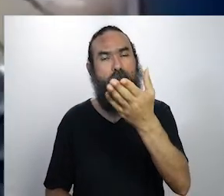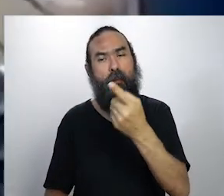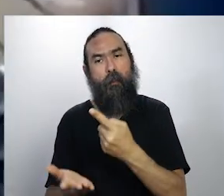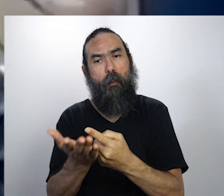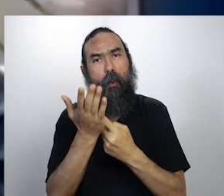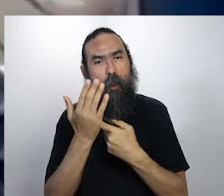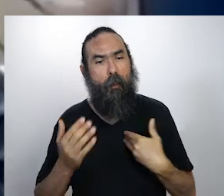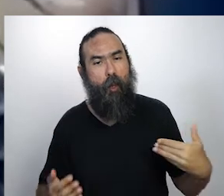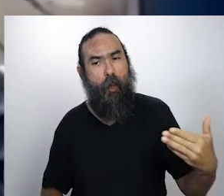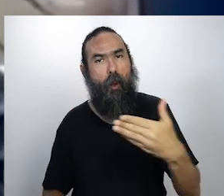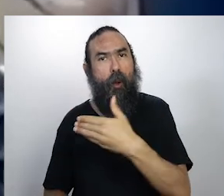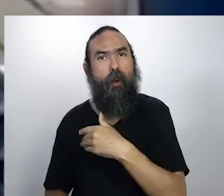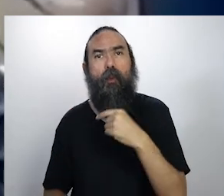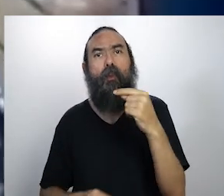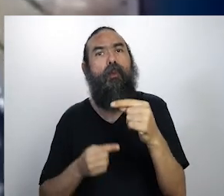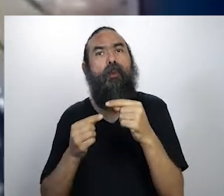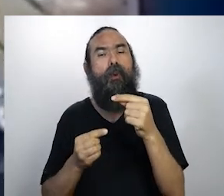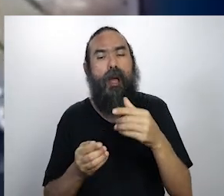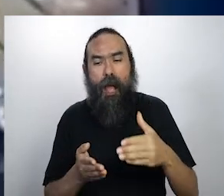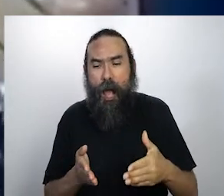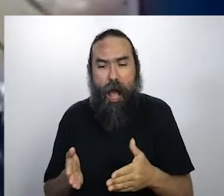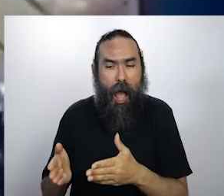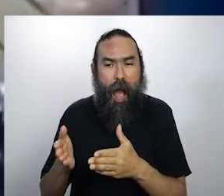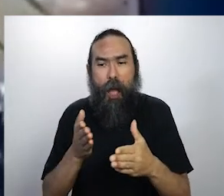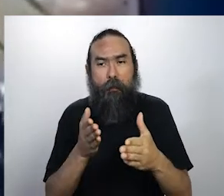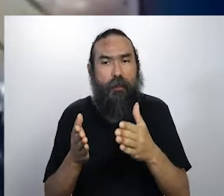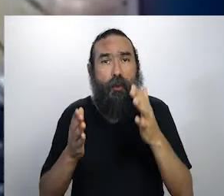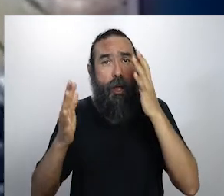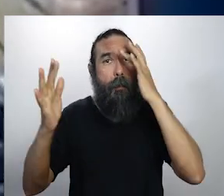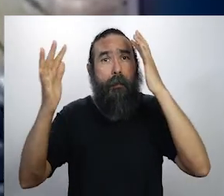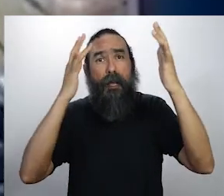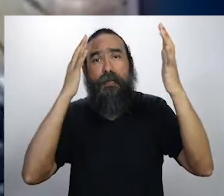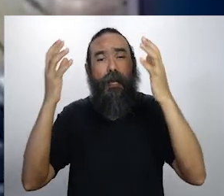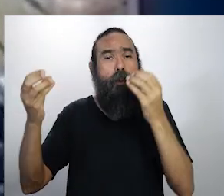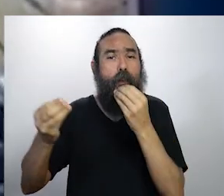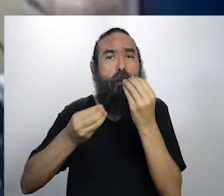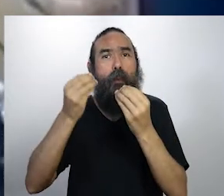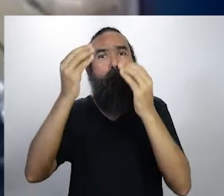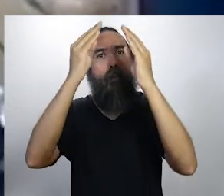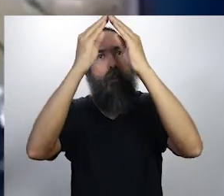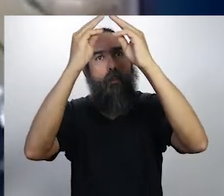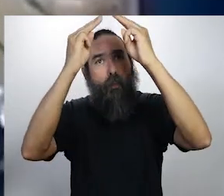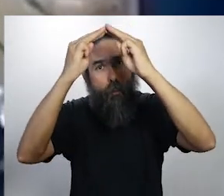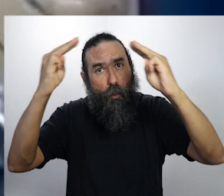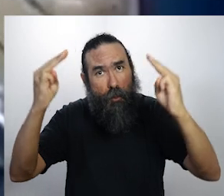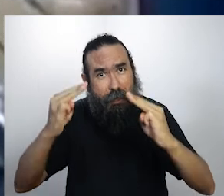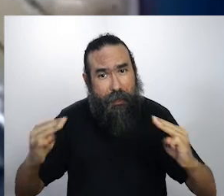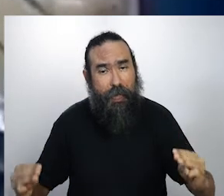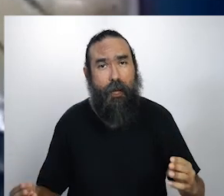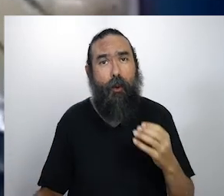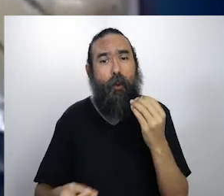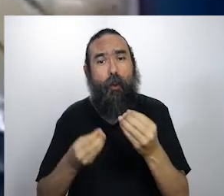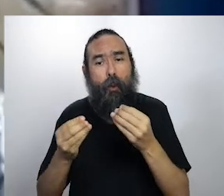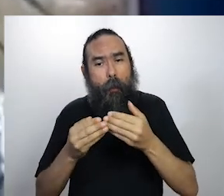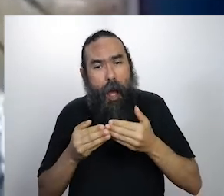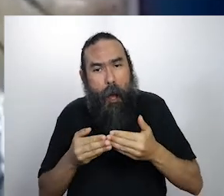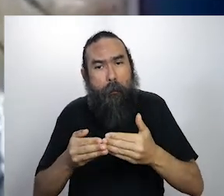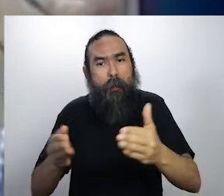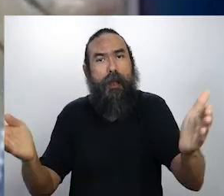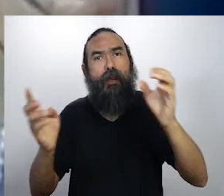com a gente esse caminho de pensar o museu, os espaços de museu, a abertura para